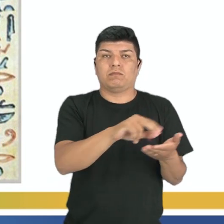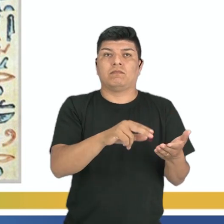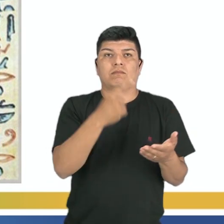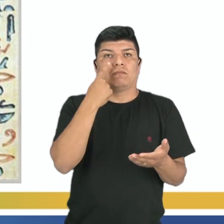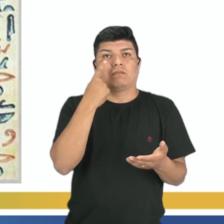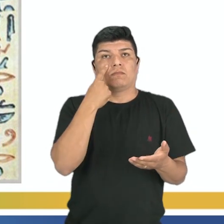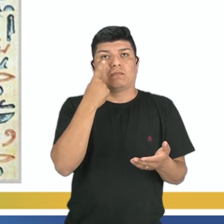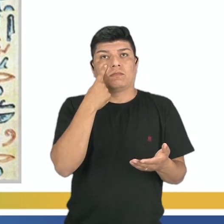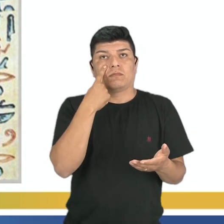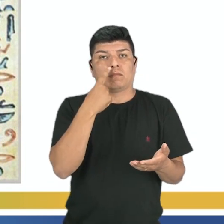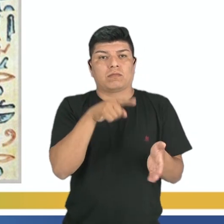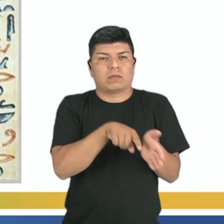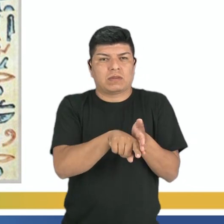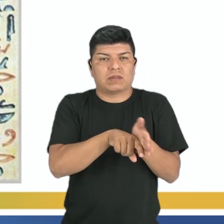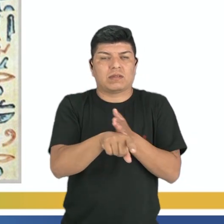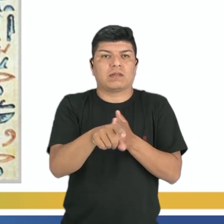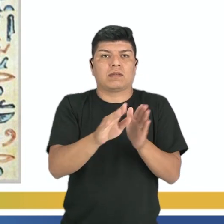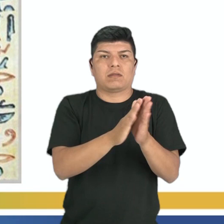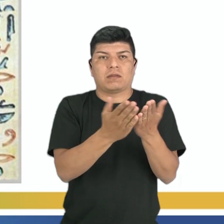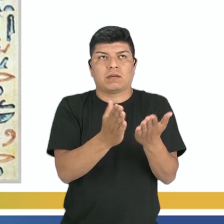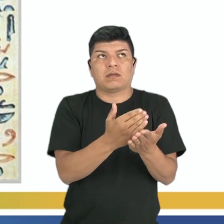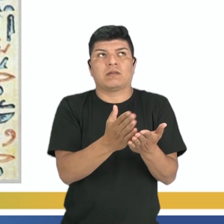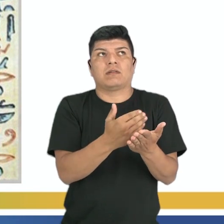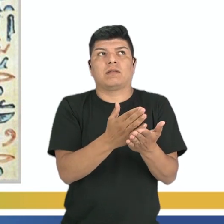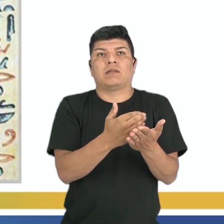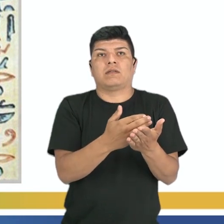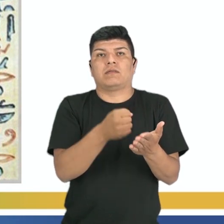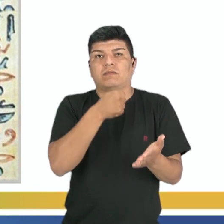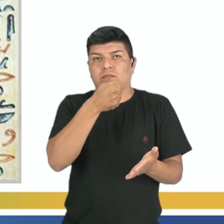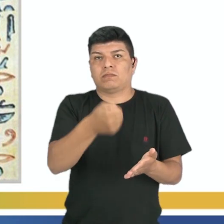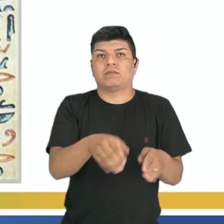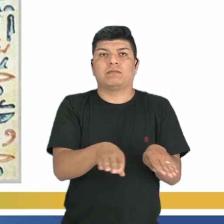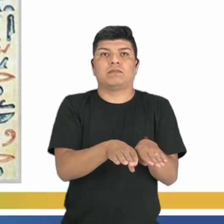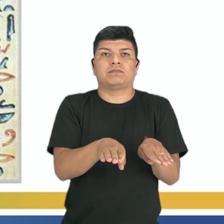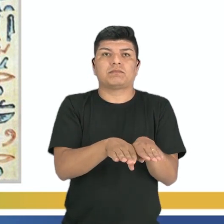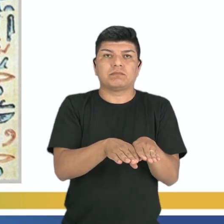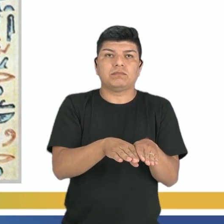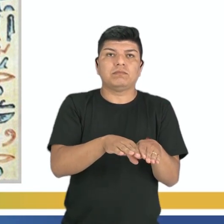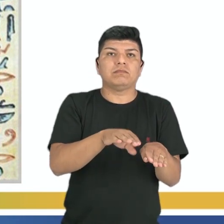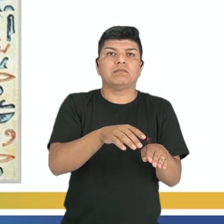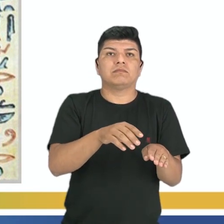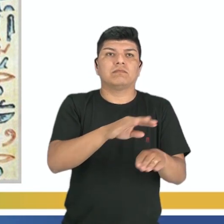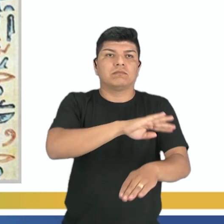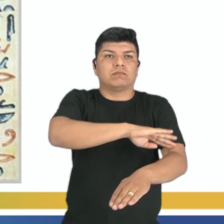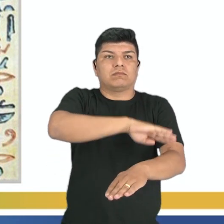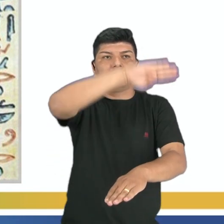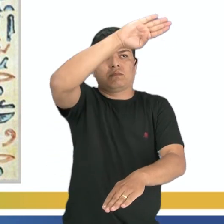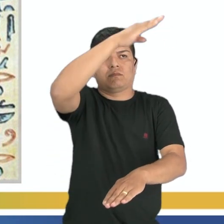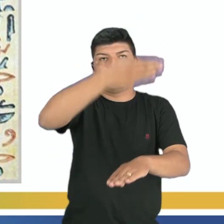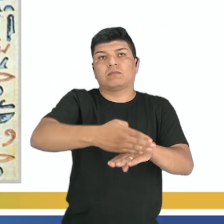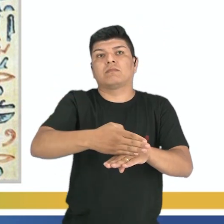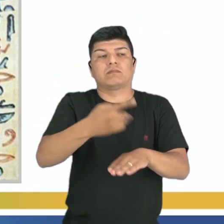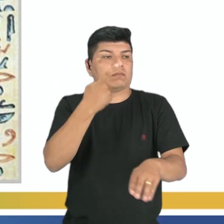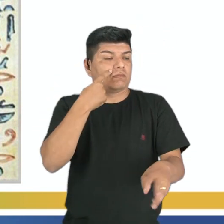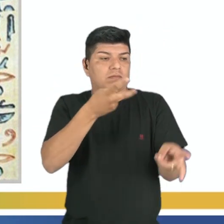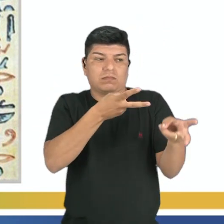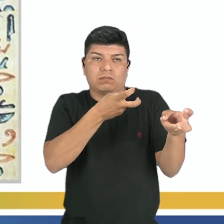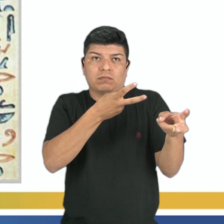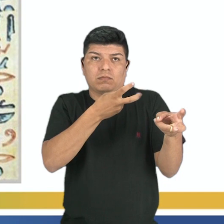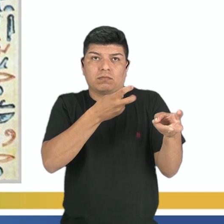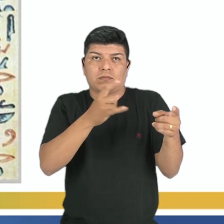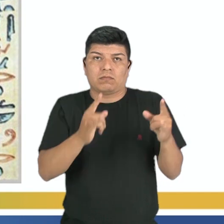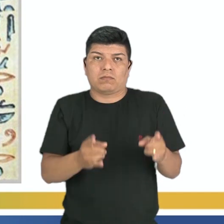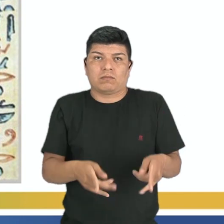observam ao pesquisar livros, né, a ver reportagens sobre o Egito lá, sobre as pirâmides, vocês vão observar isso aí, sobre os